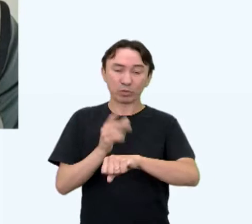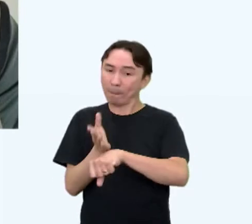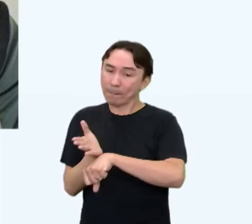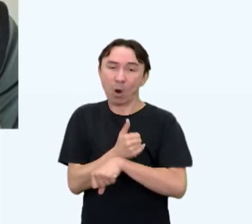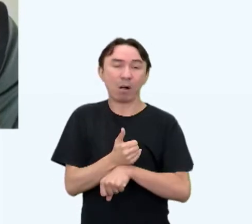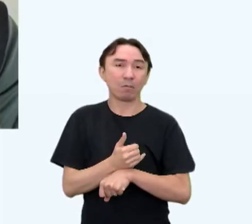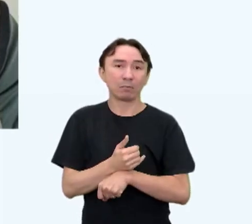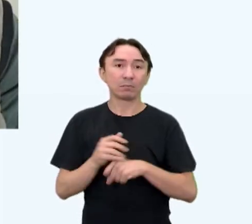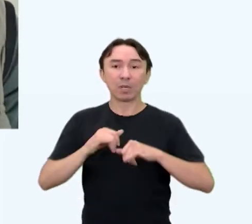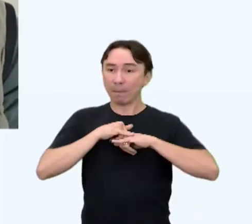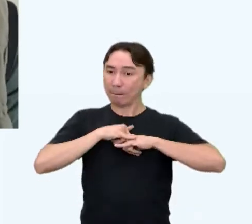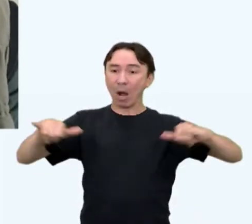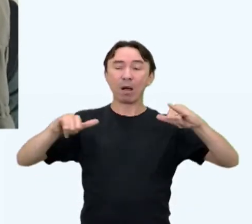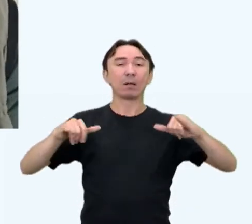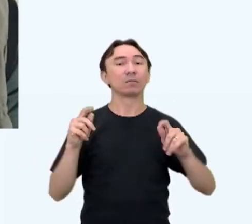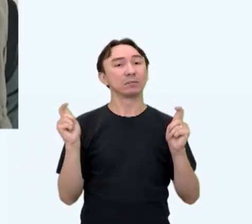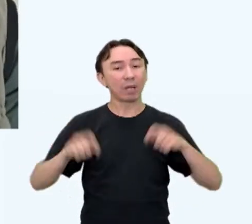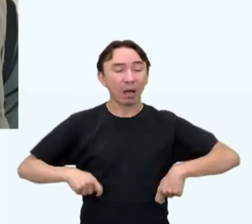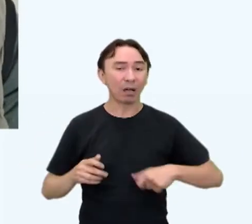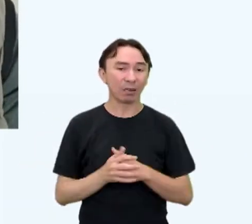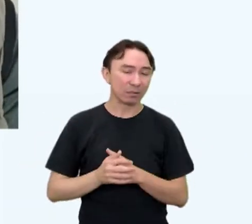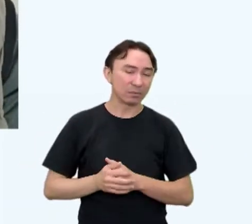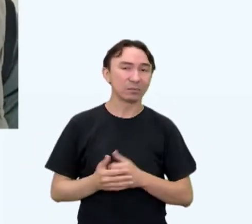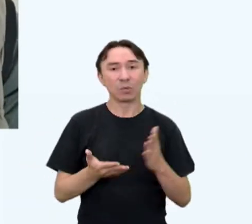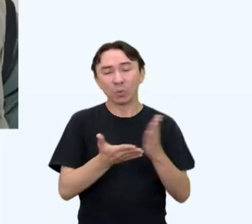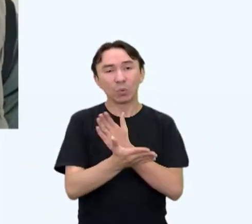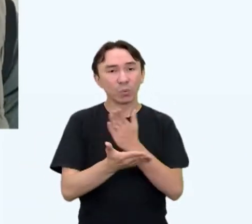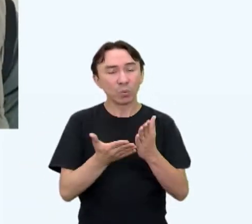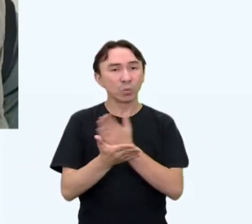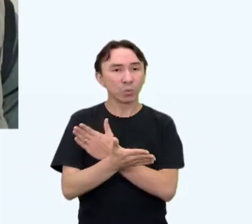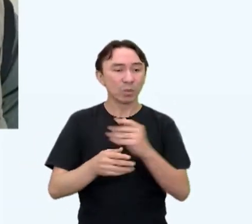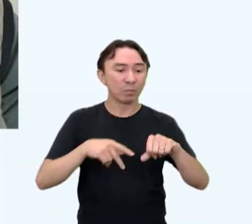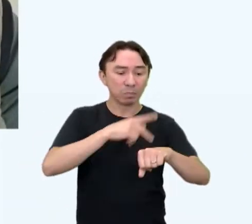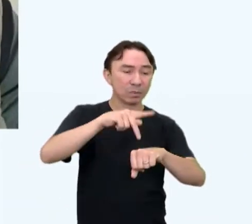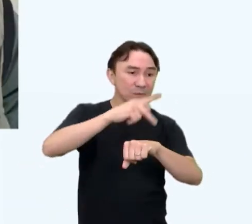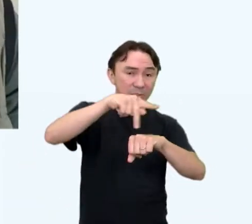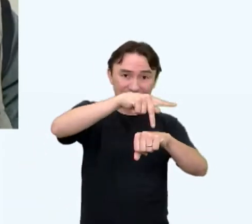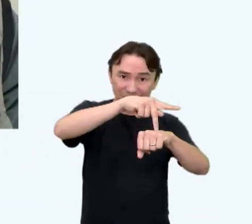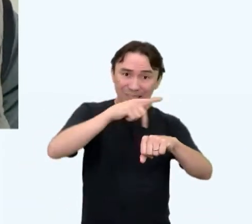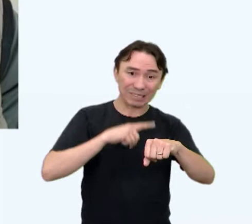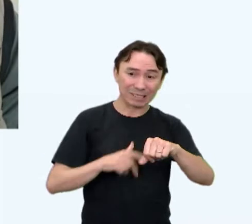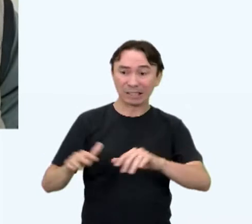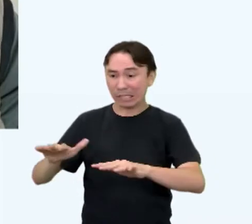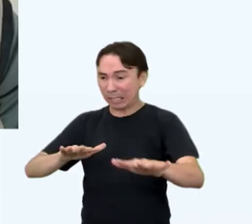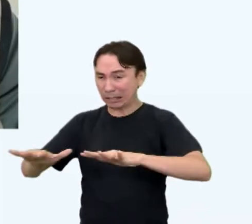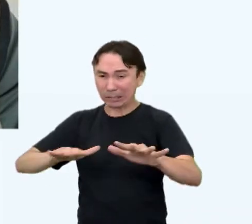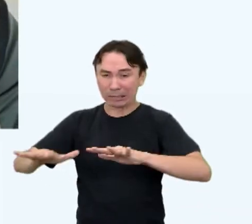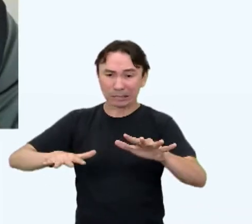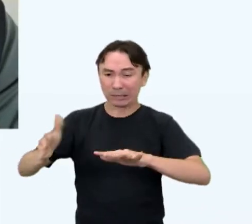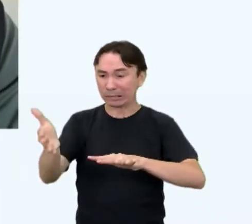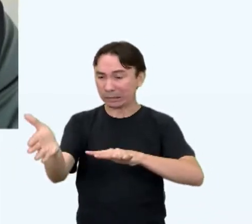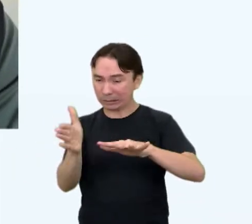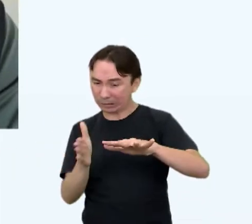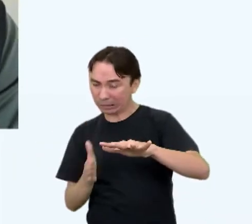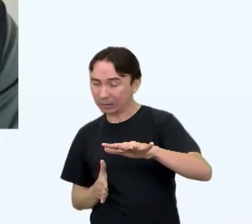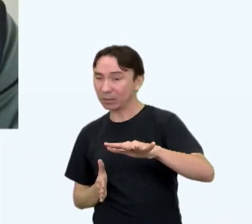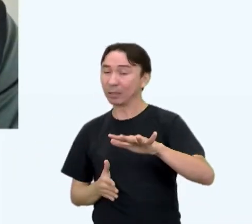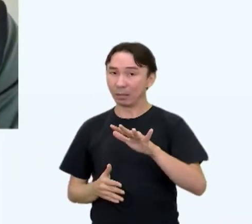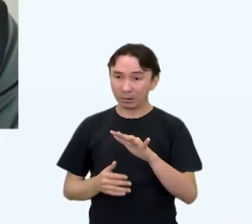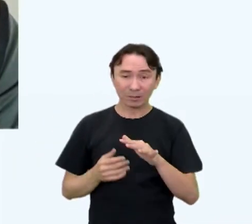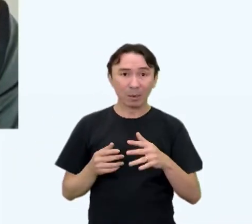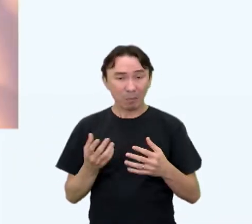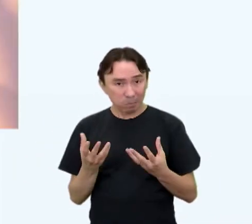grande magnitude são, né, uma questão importante, se torna uma iniciativa